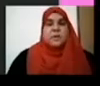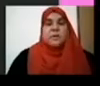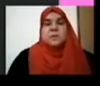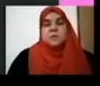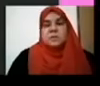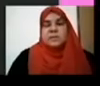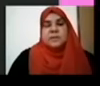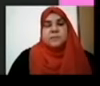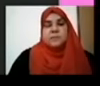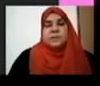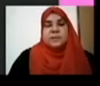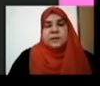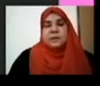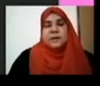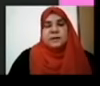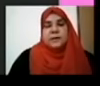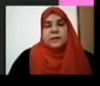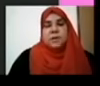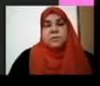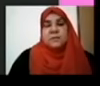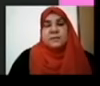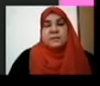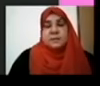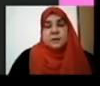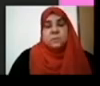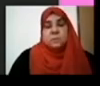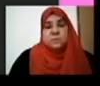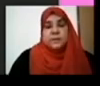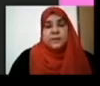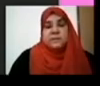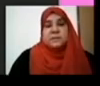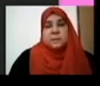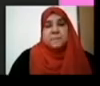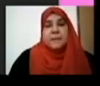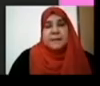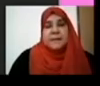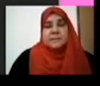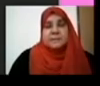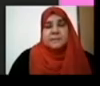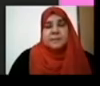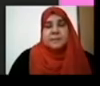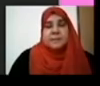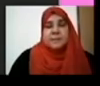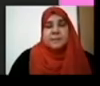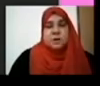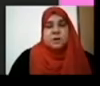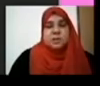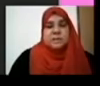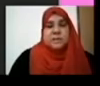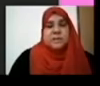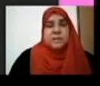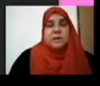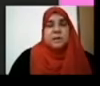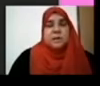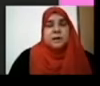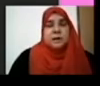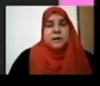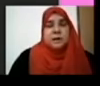Eu coloquei mais alguns exemplos aqui, né, com fração, porque a fração aparece também, tá, pessoal? A gente